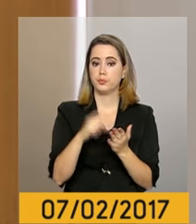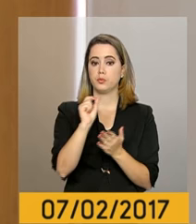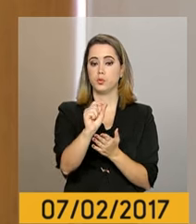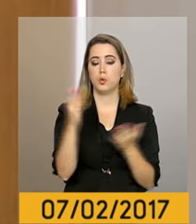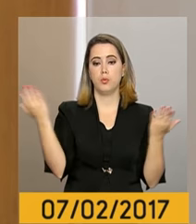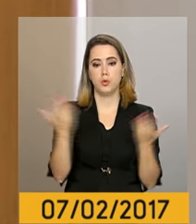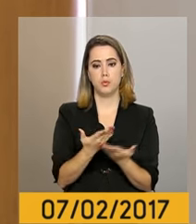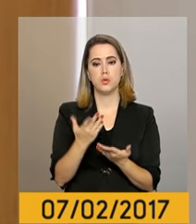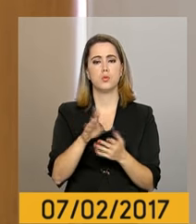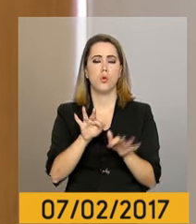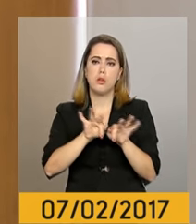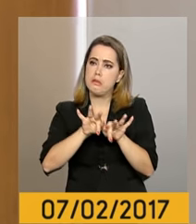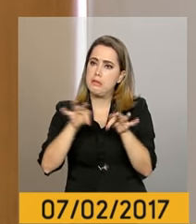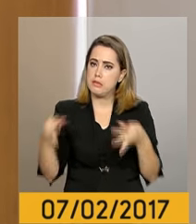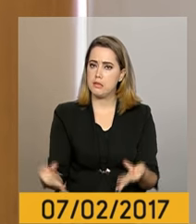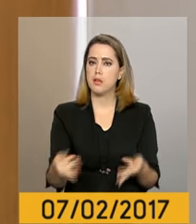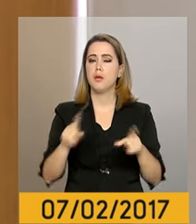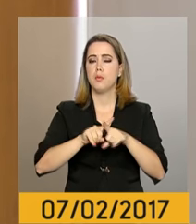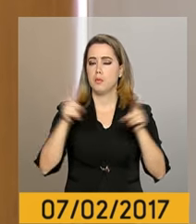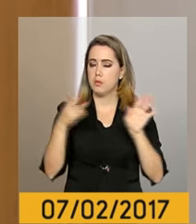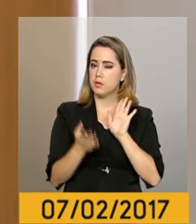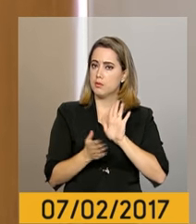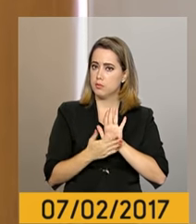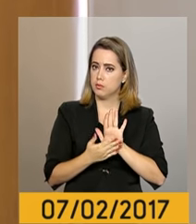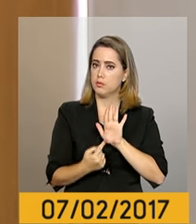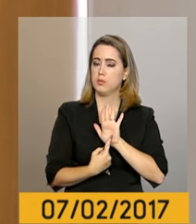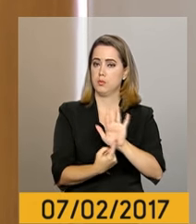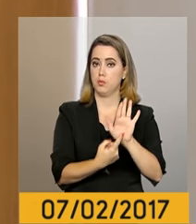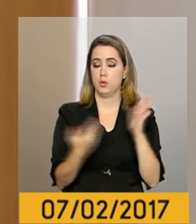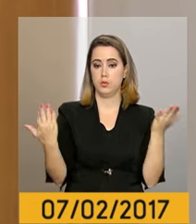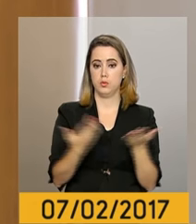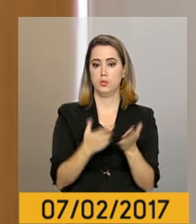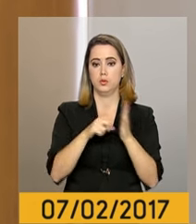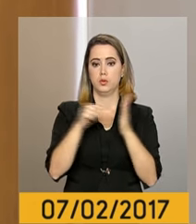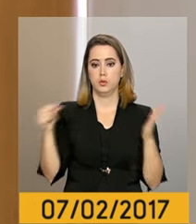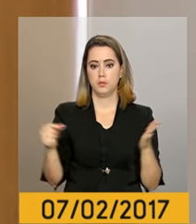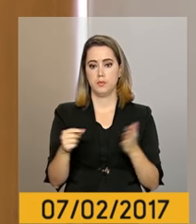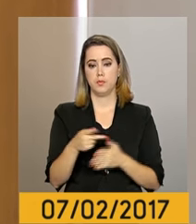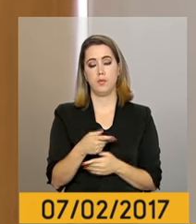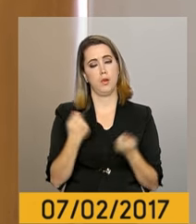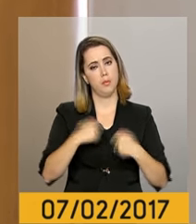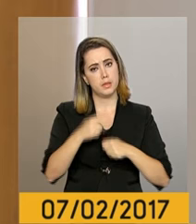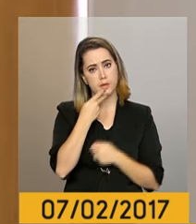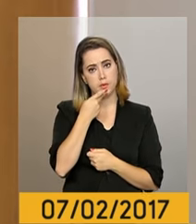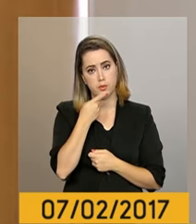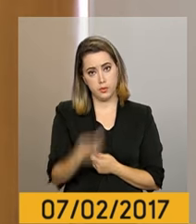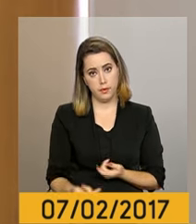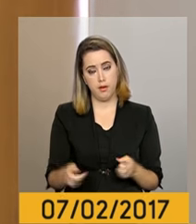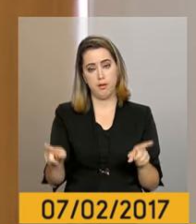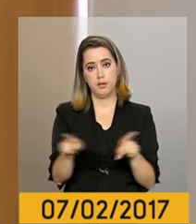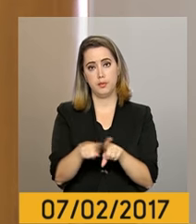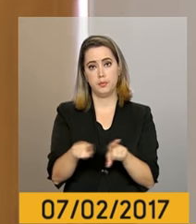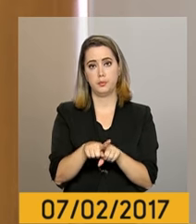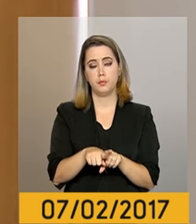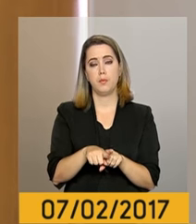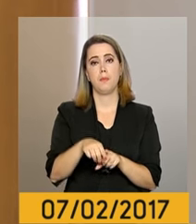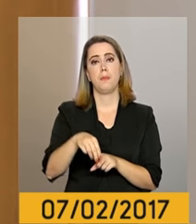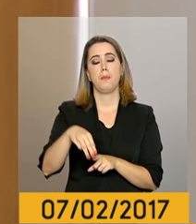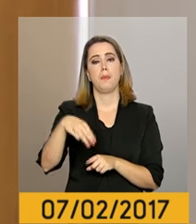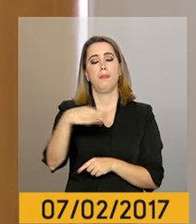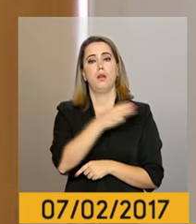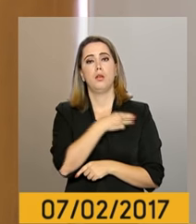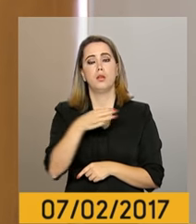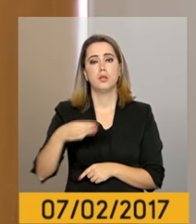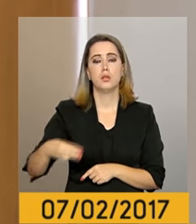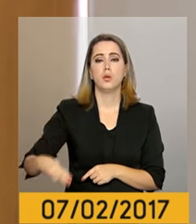mas expressivo, que nós estamos realizando no Palácio. Até devo dizer que o Maurício Quintela me disse,